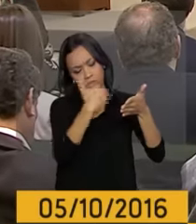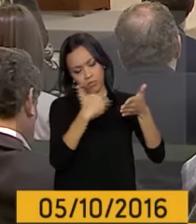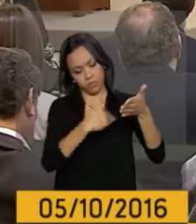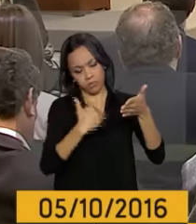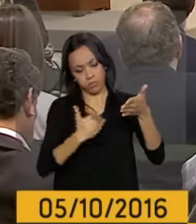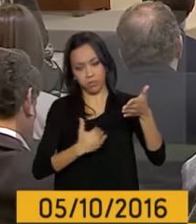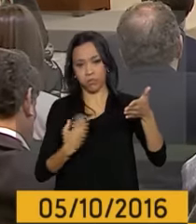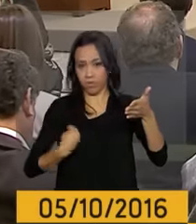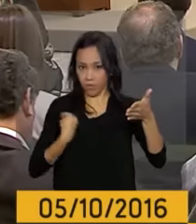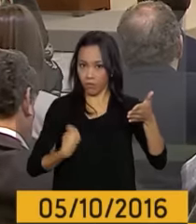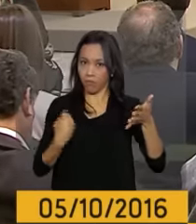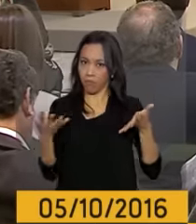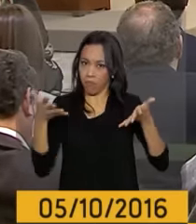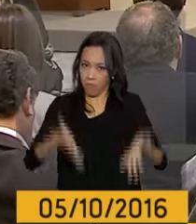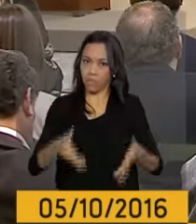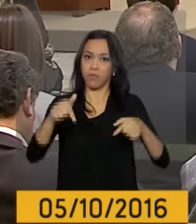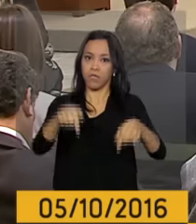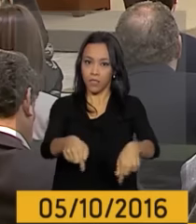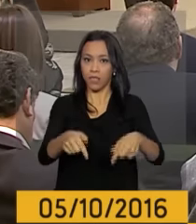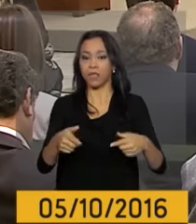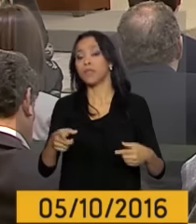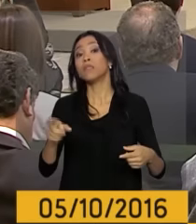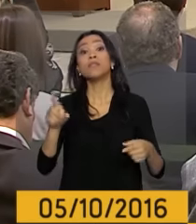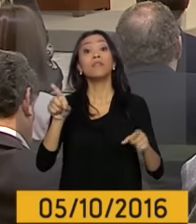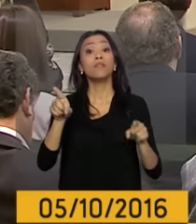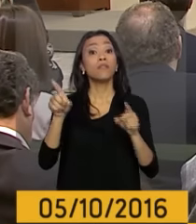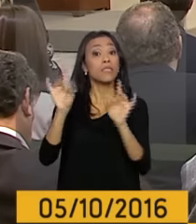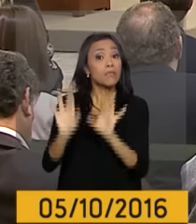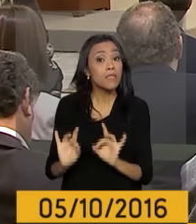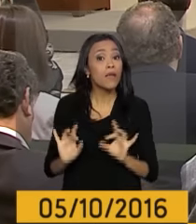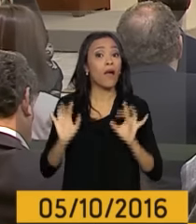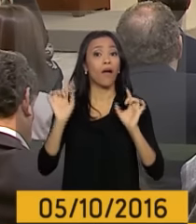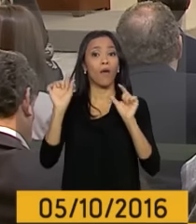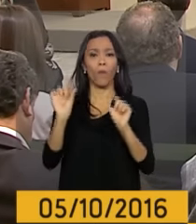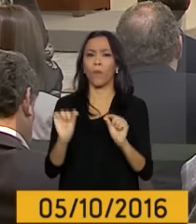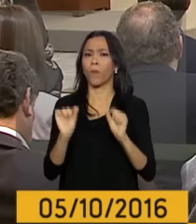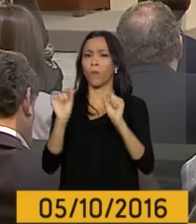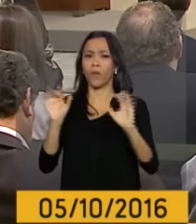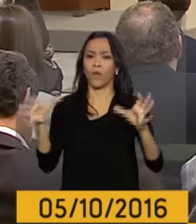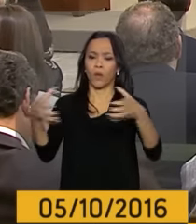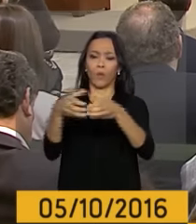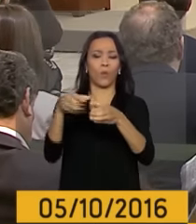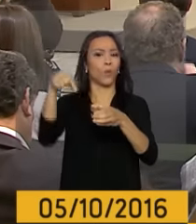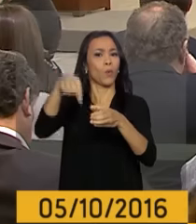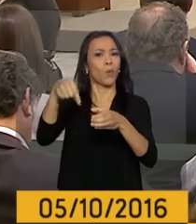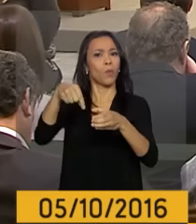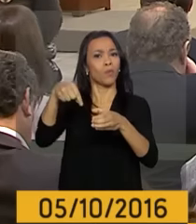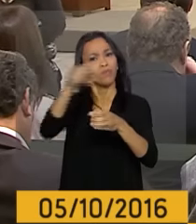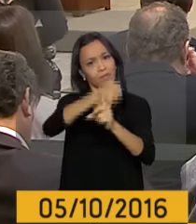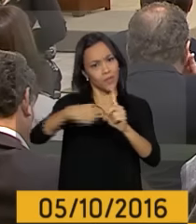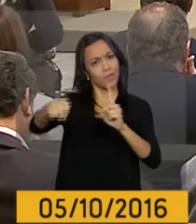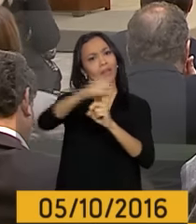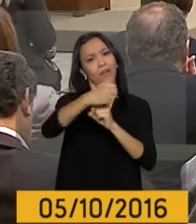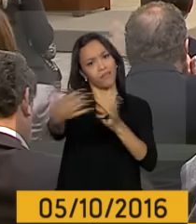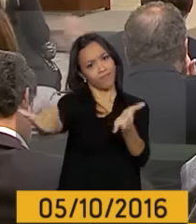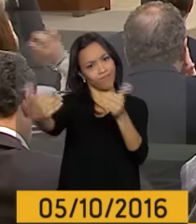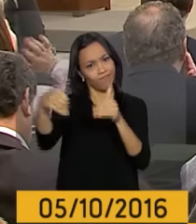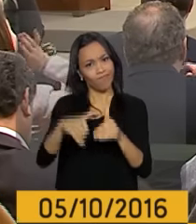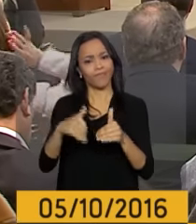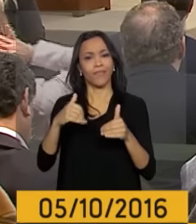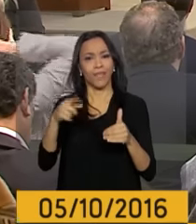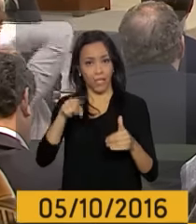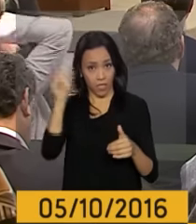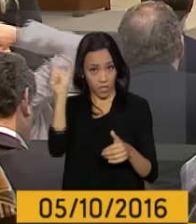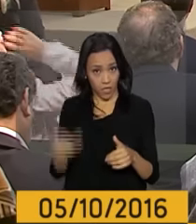encontram. Especialmente também os membros da sociedade civil, que, como bem disse